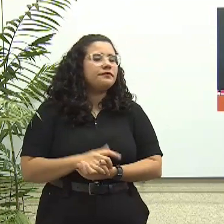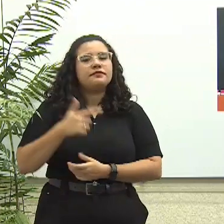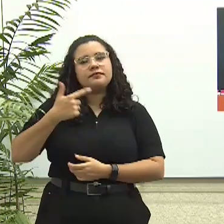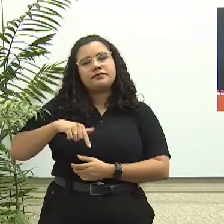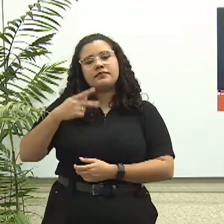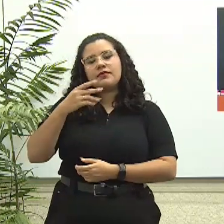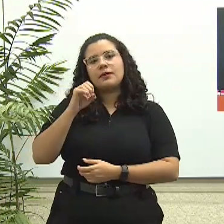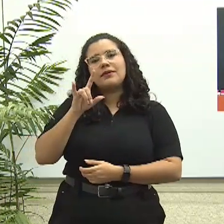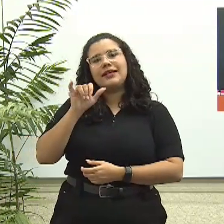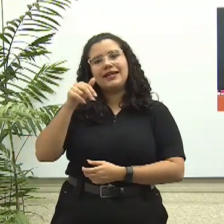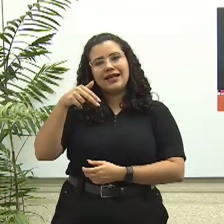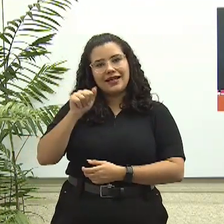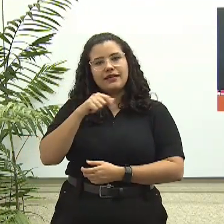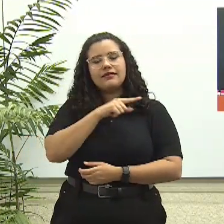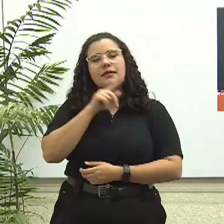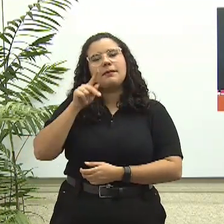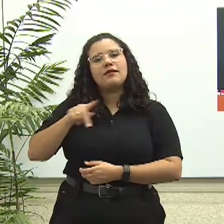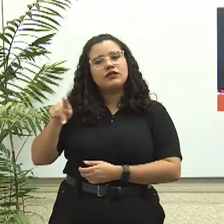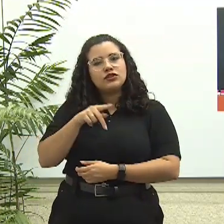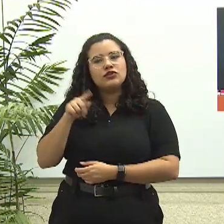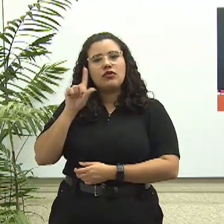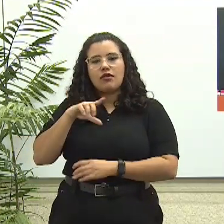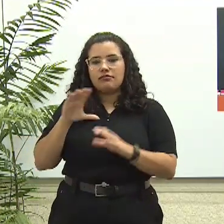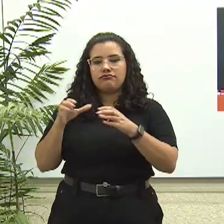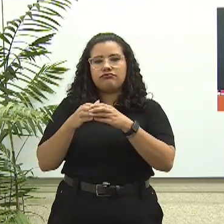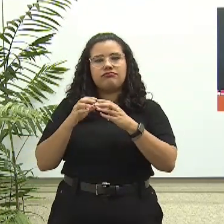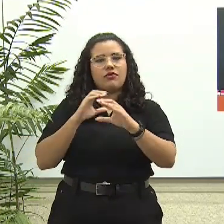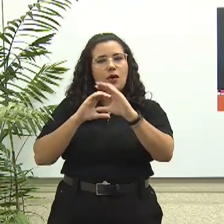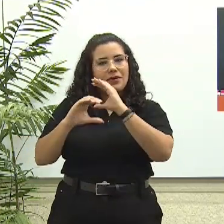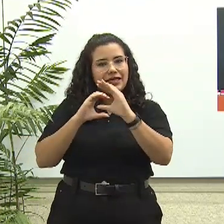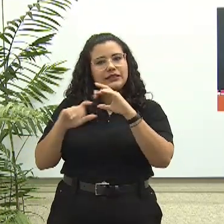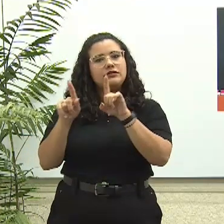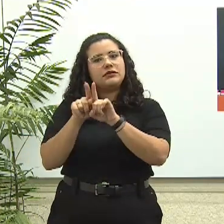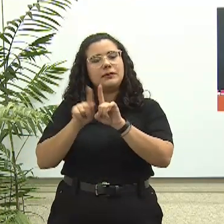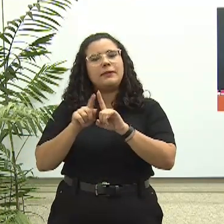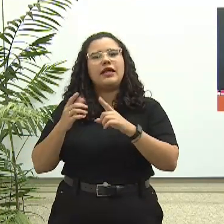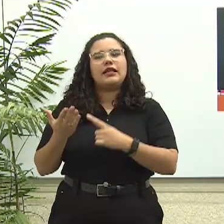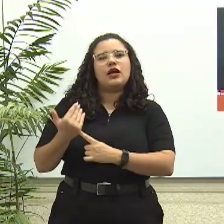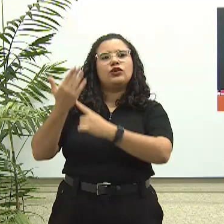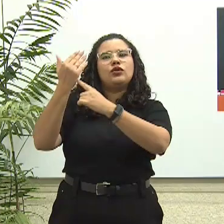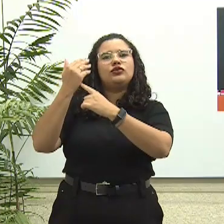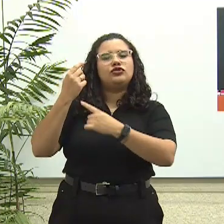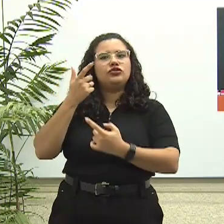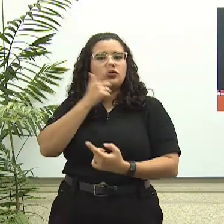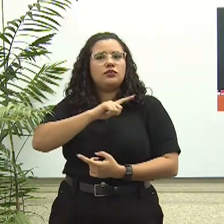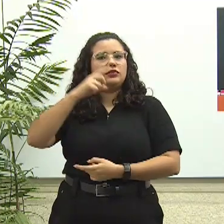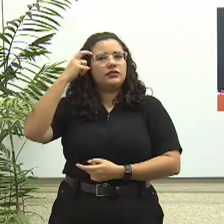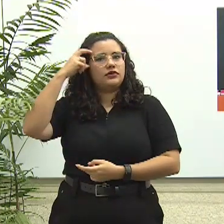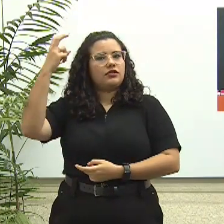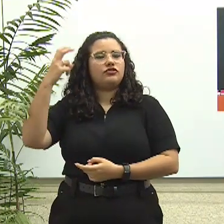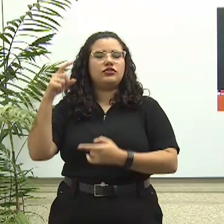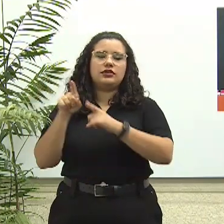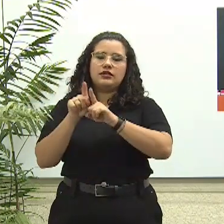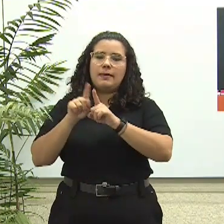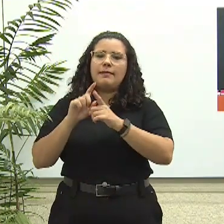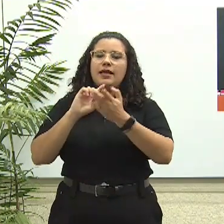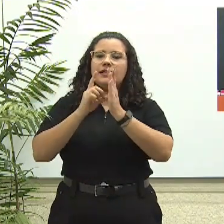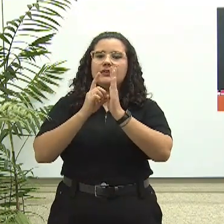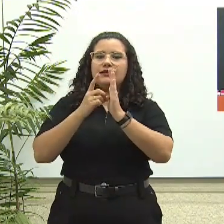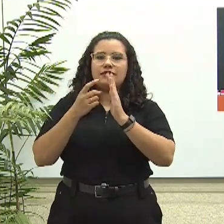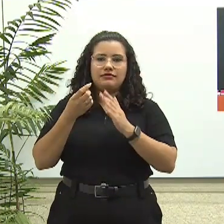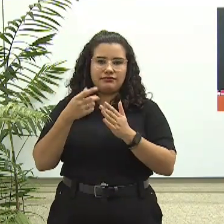Ferrari que é professora do departamento de comunicação e do programa tecnologias da inteligência e design digital